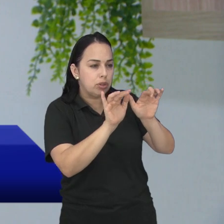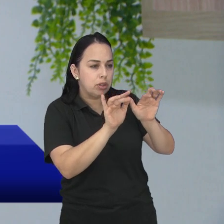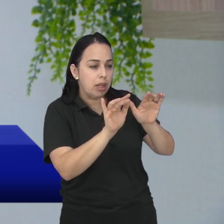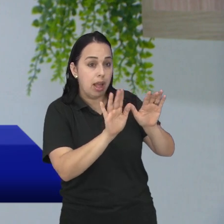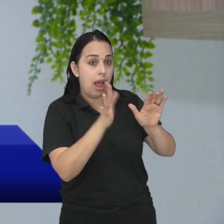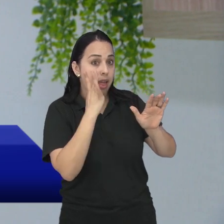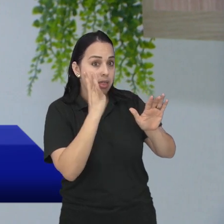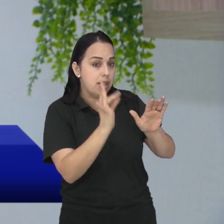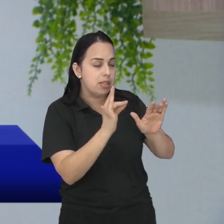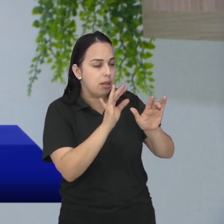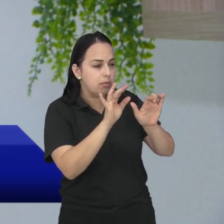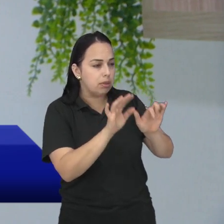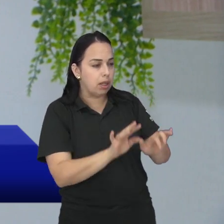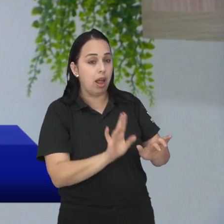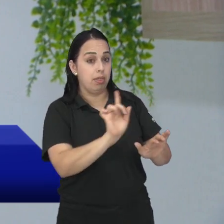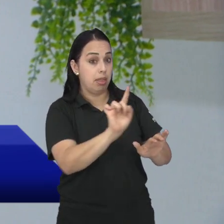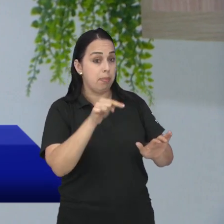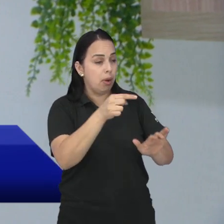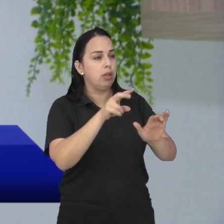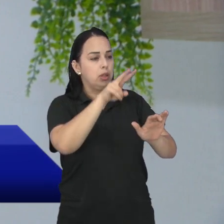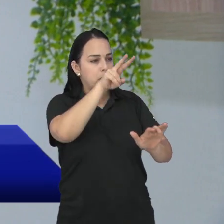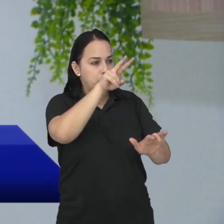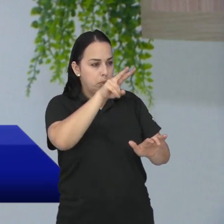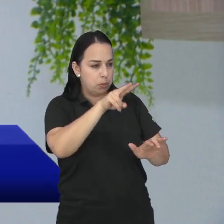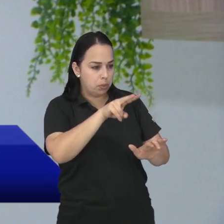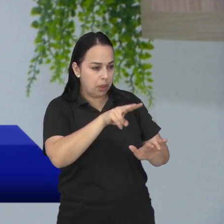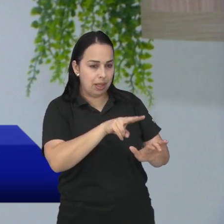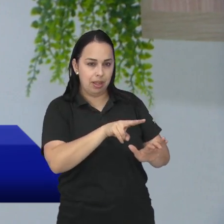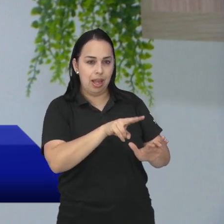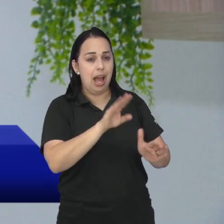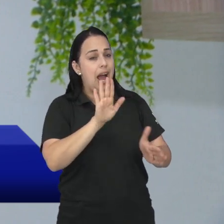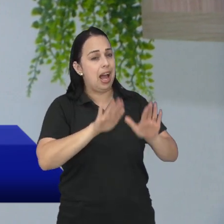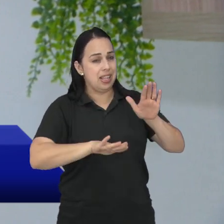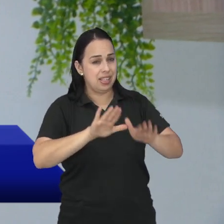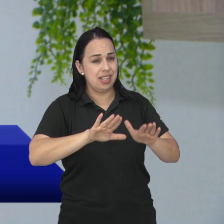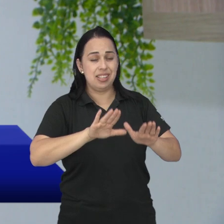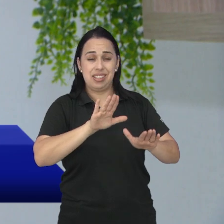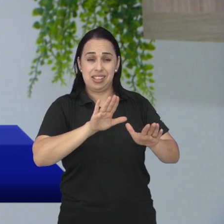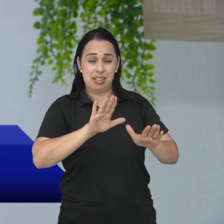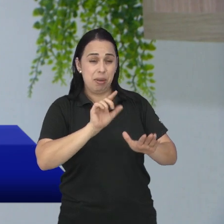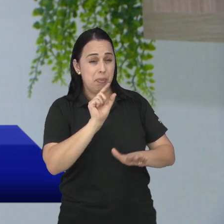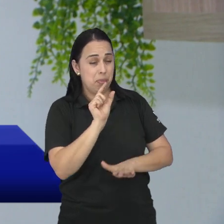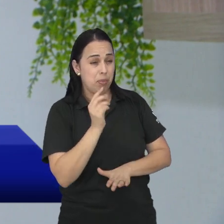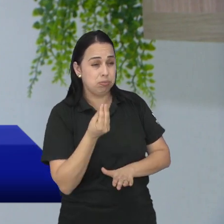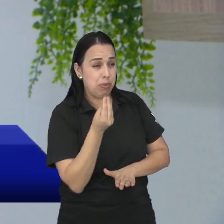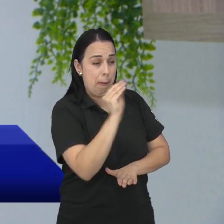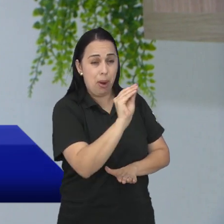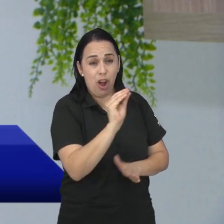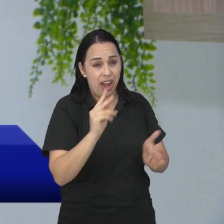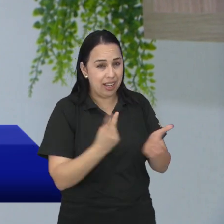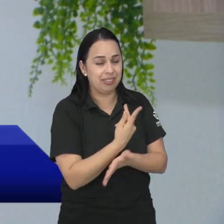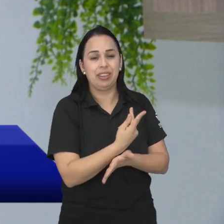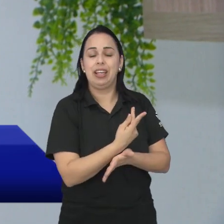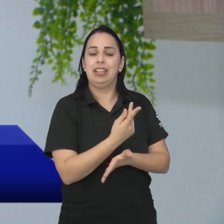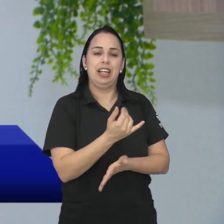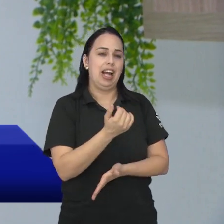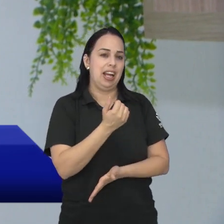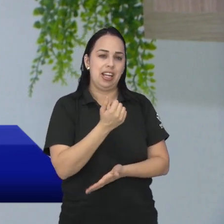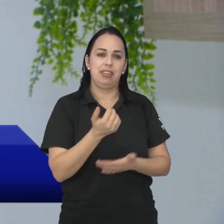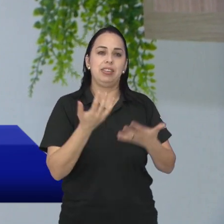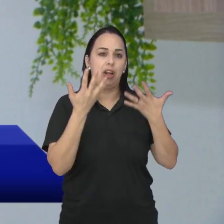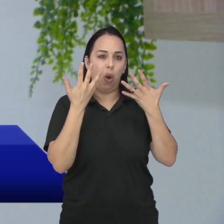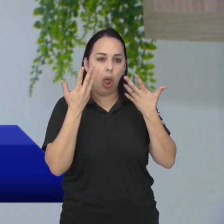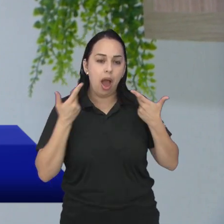preenchendo, preste atenção, faça conferência, porque às vezes é 1 centavo que você coloca errado, você já vai para malha fina por conta